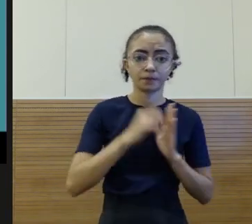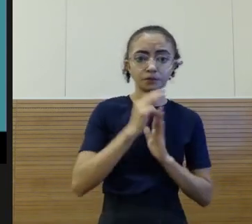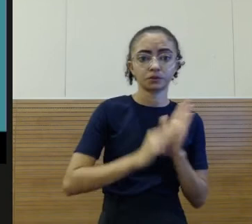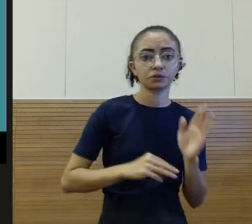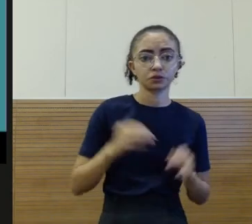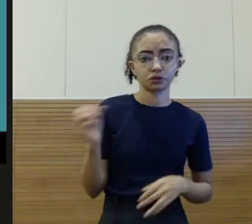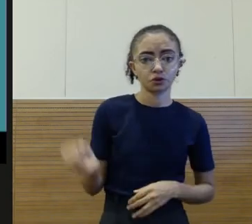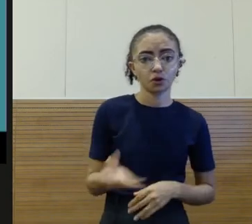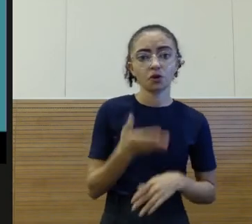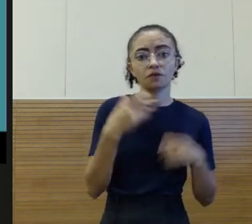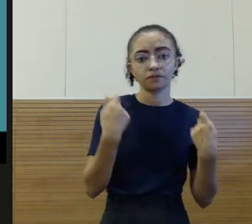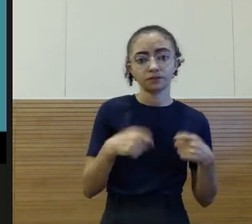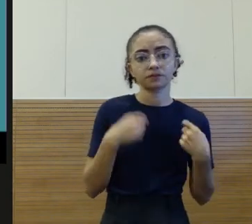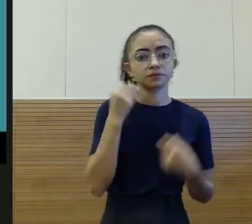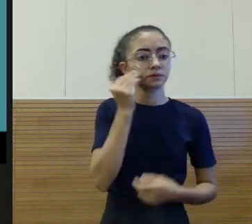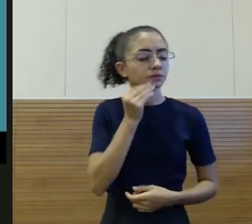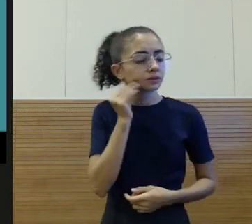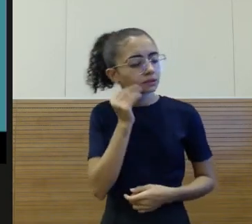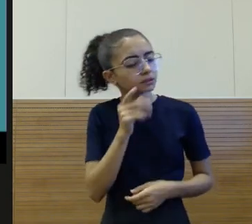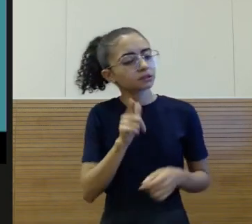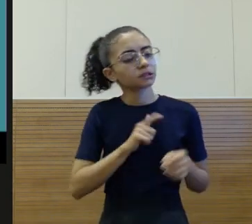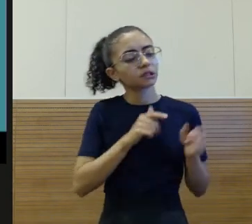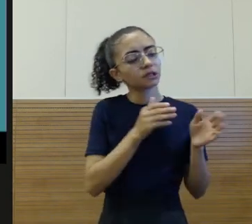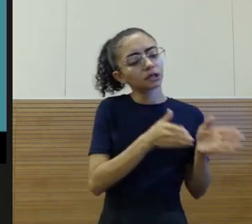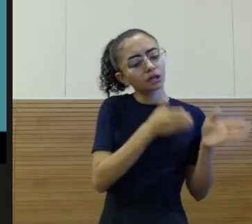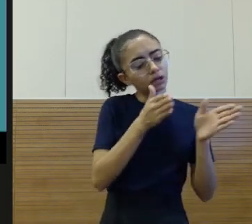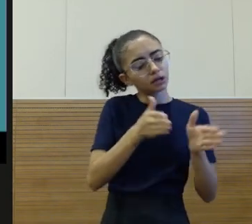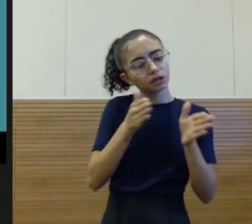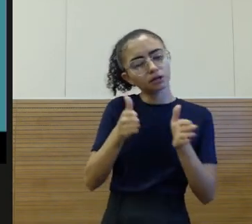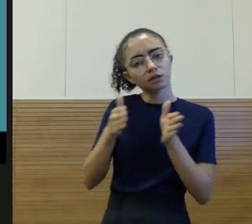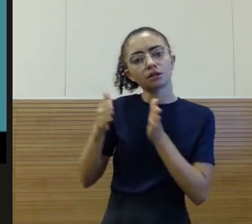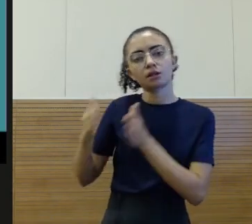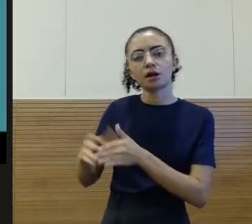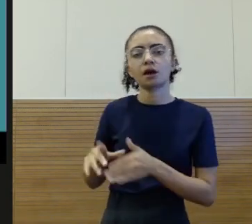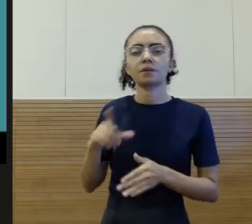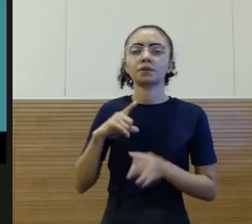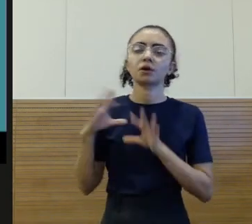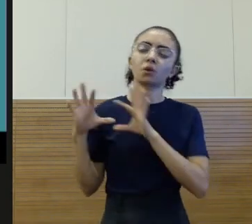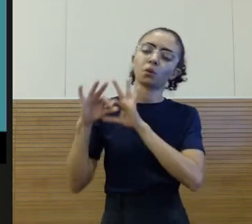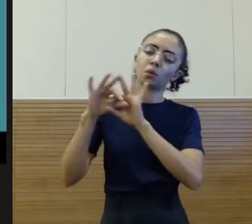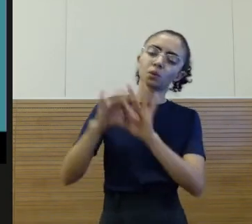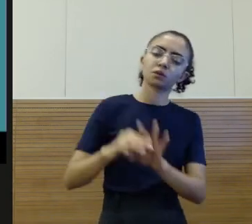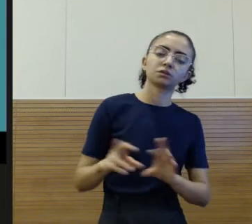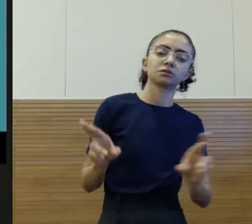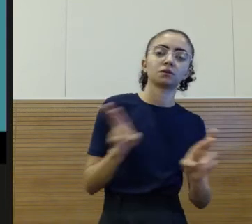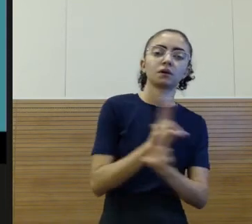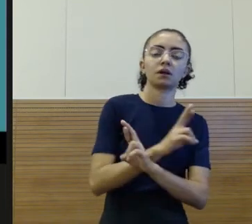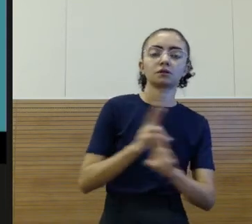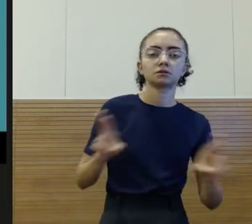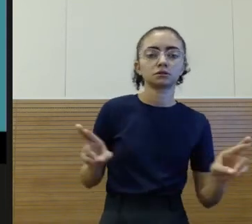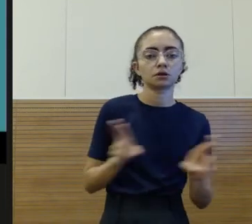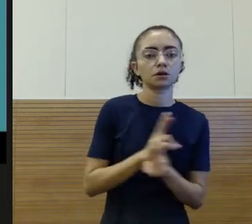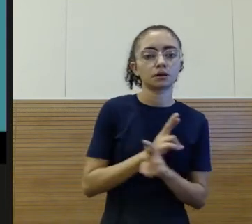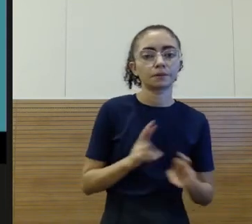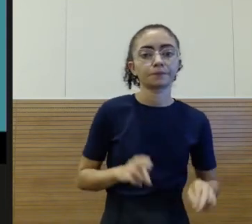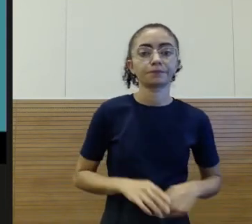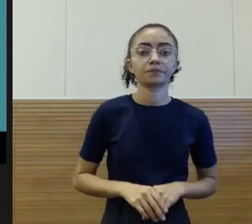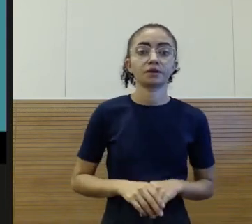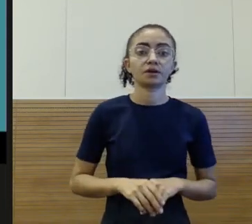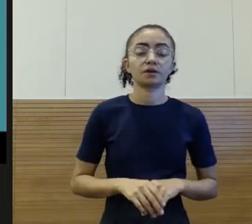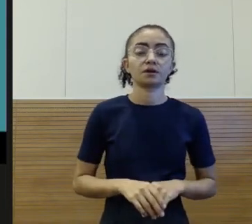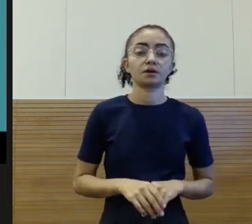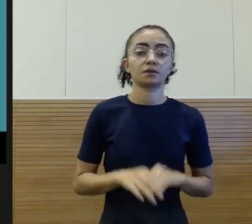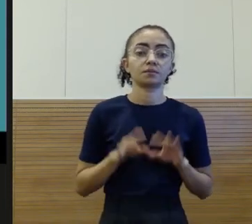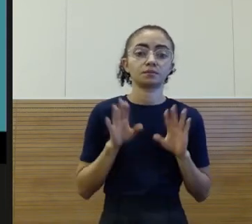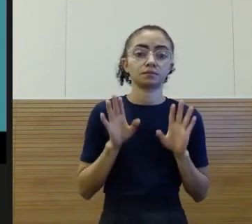que experimentar, e tem etapas, diferentes realidades, contextos, relações, os processos, mas pensamos que,